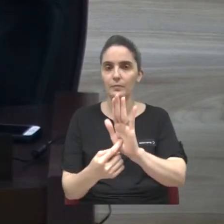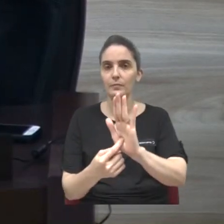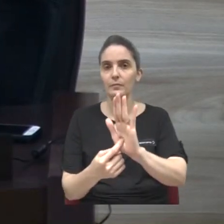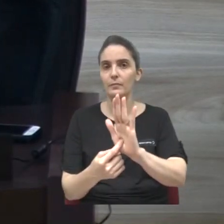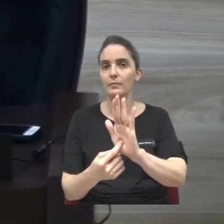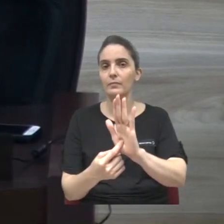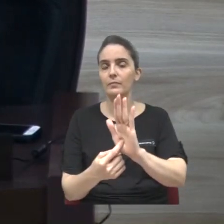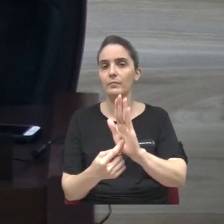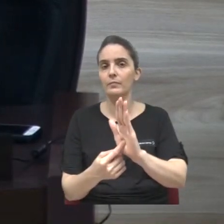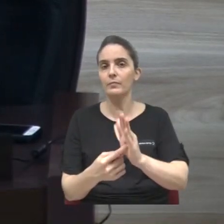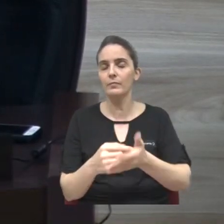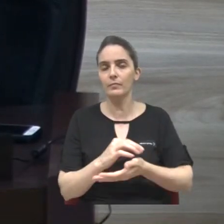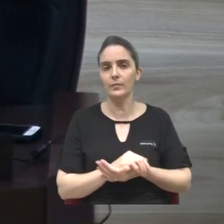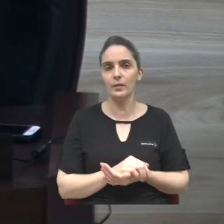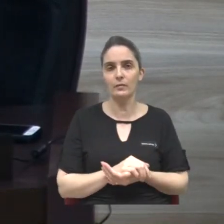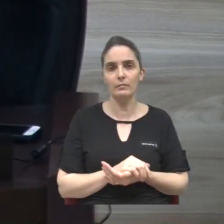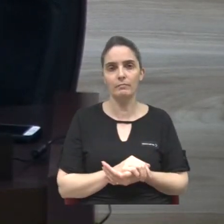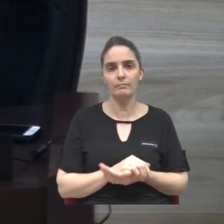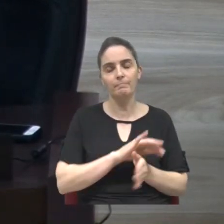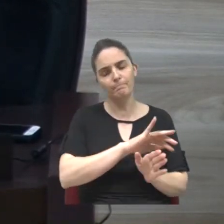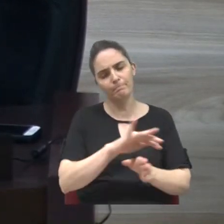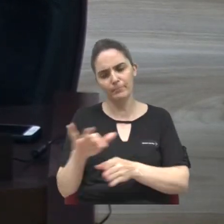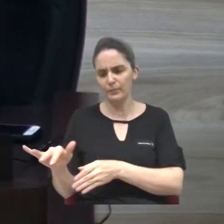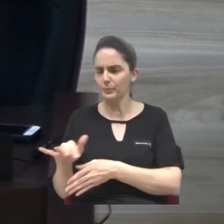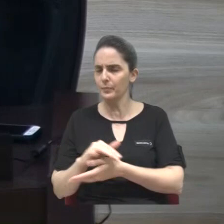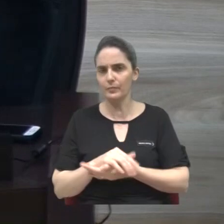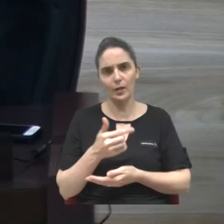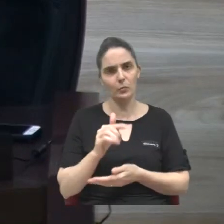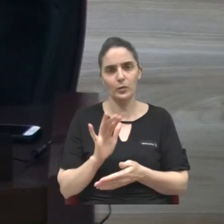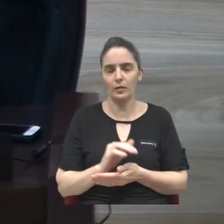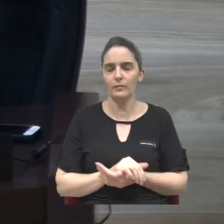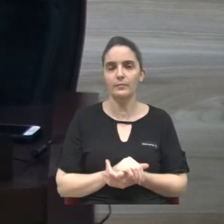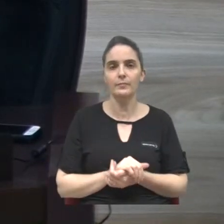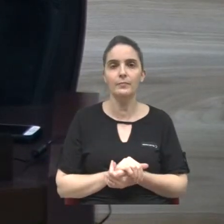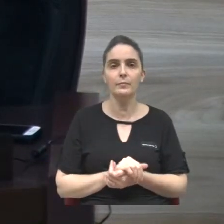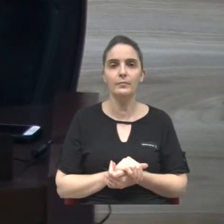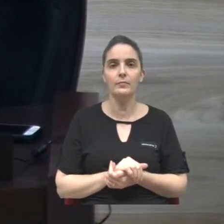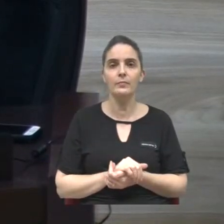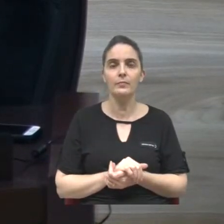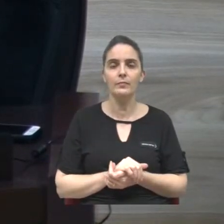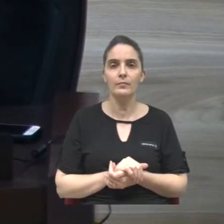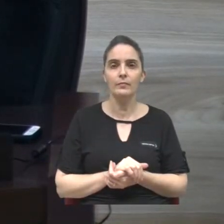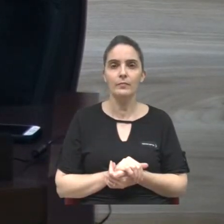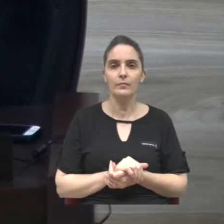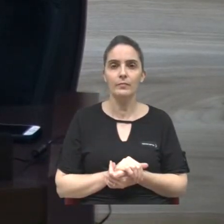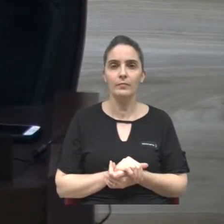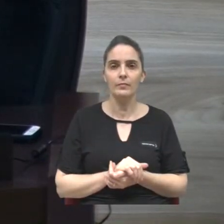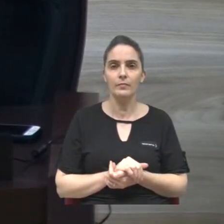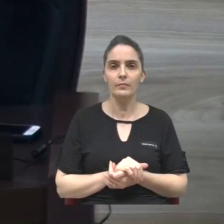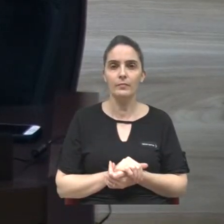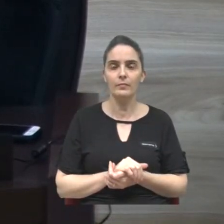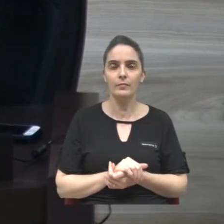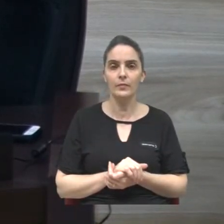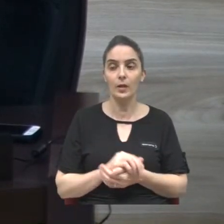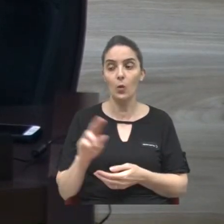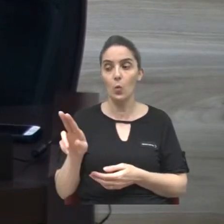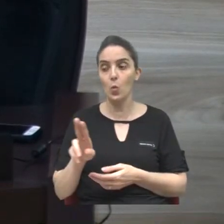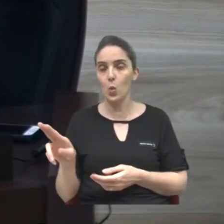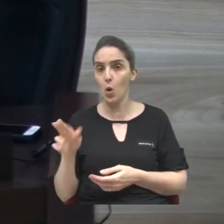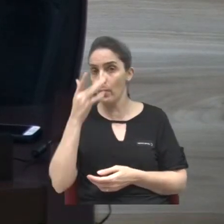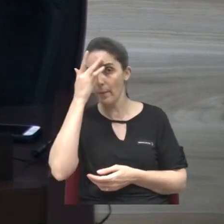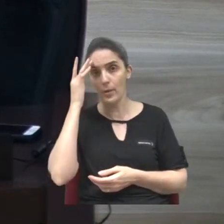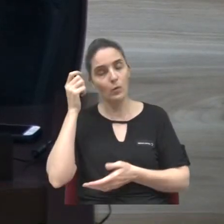completamente descartada. Letra D. Notificação de inclusão do nome do consumidor